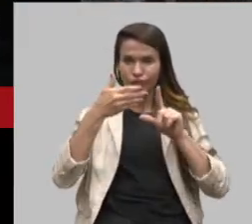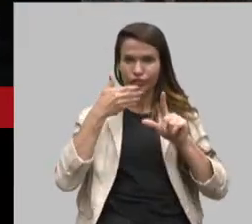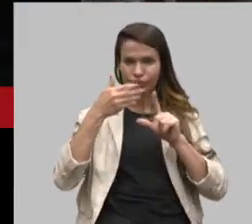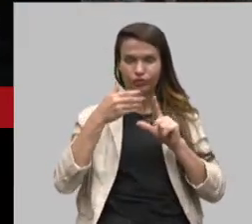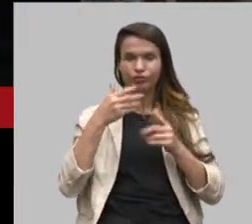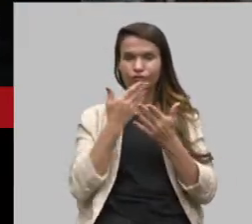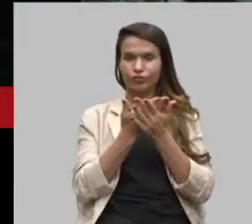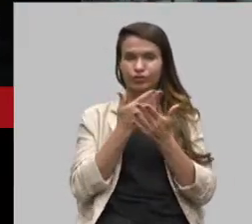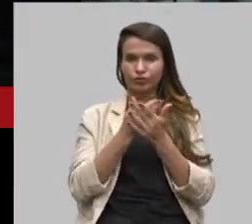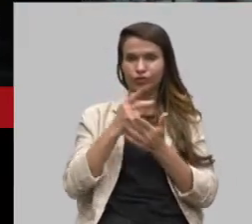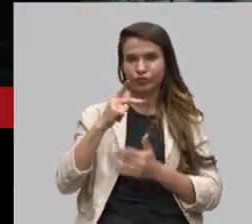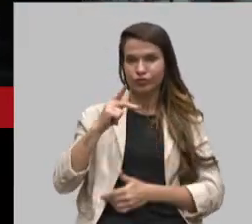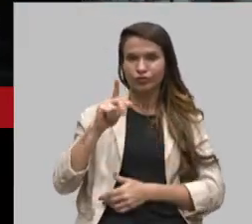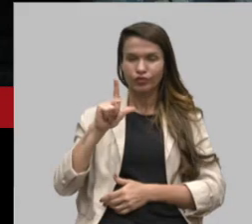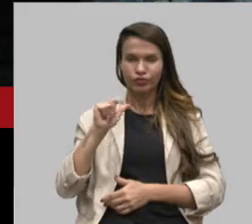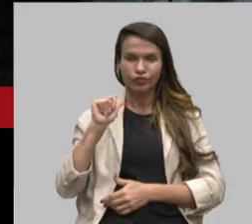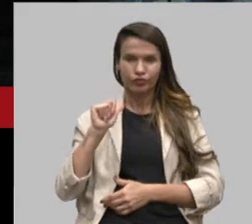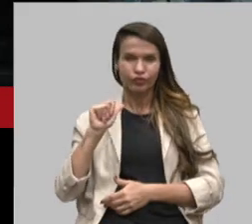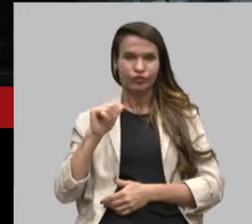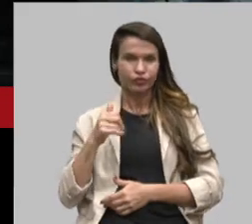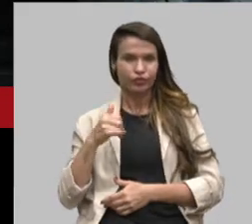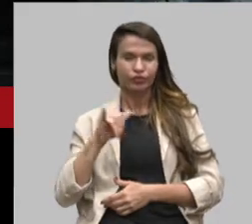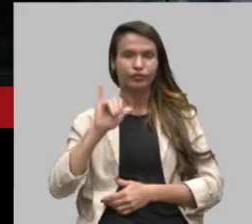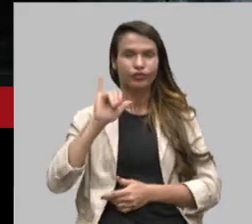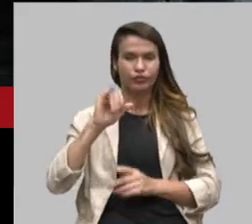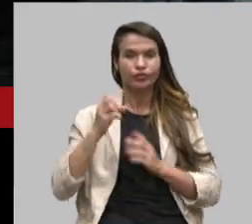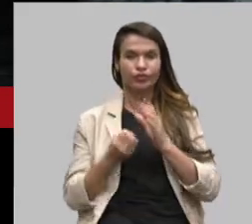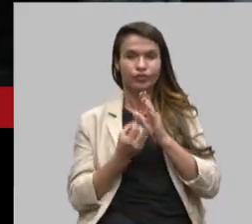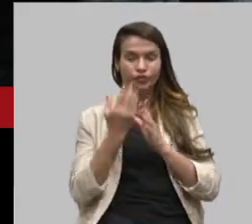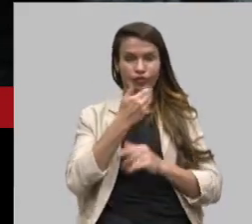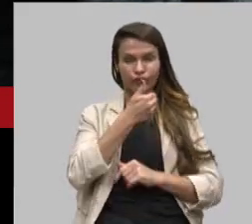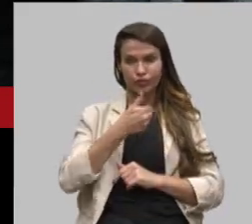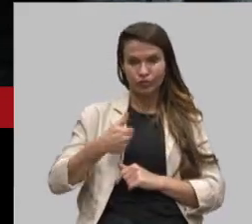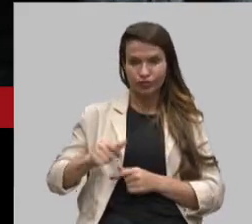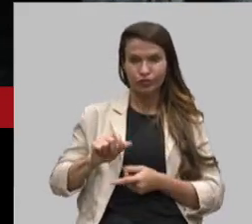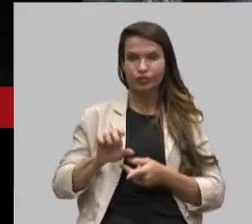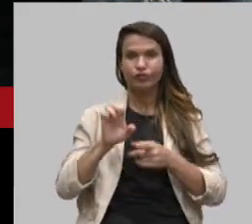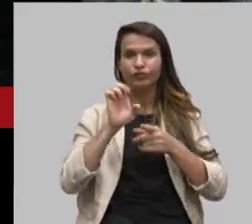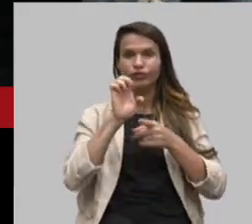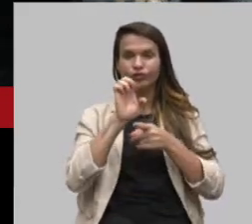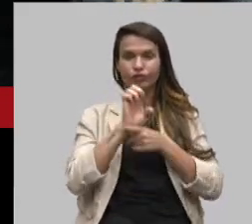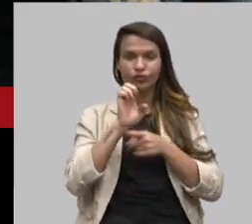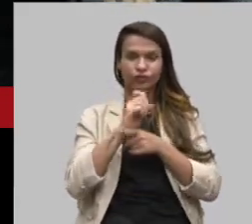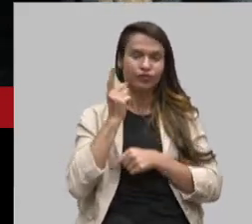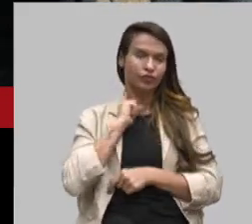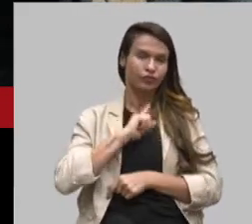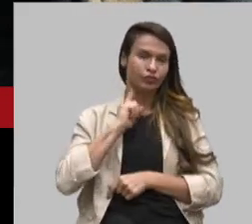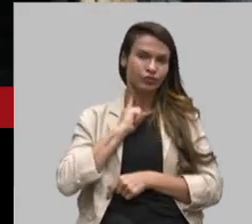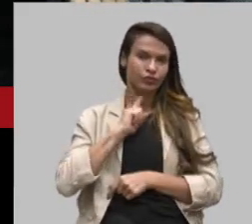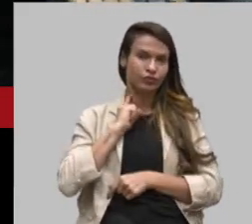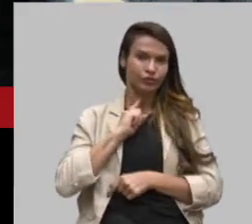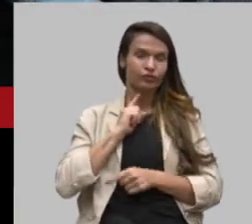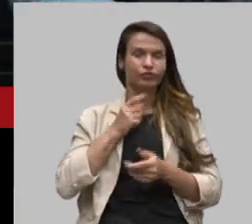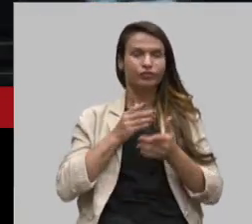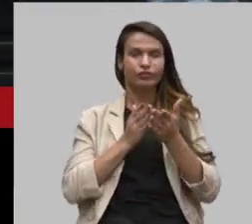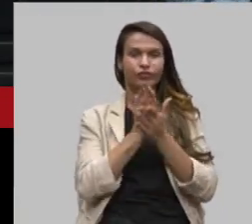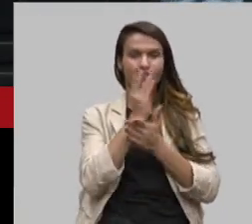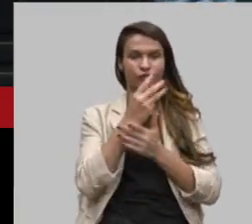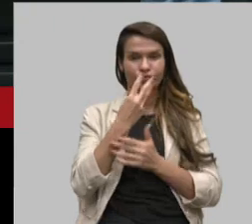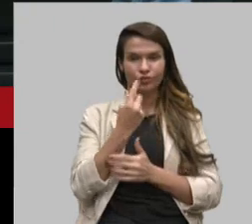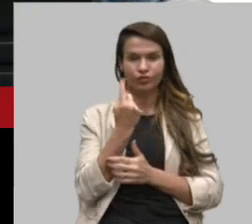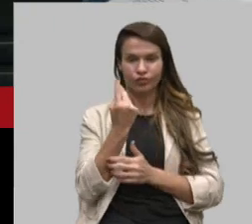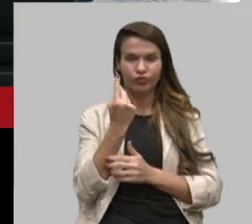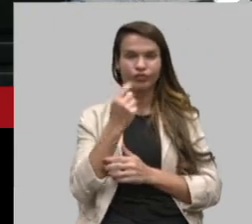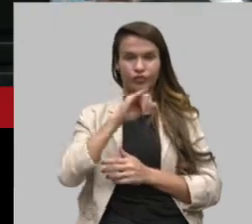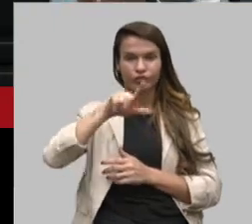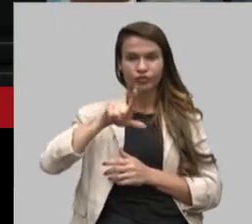pelo governo de Minas Gerais e além do mais que a sanção eh promulgada no dia 31 de julho deste ano por meio da